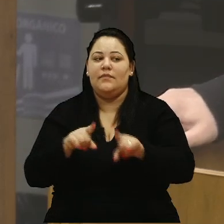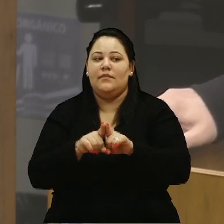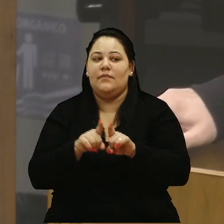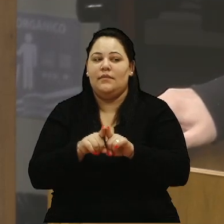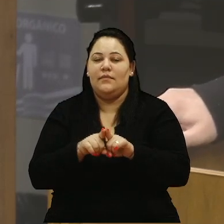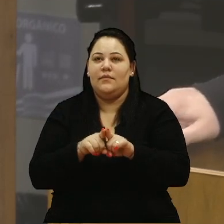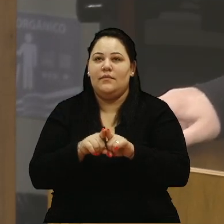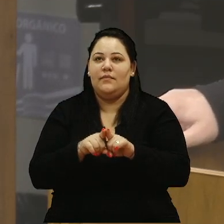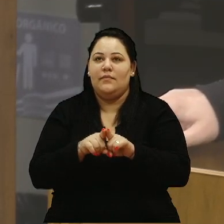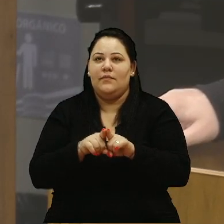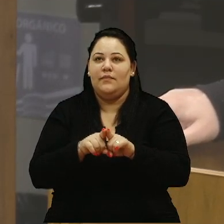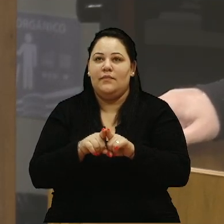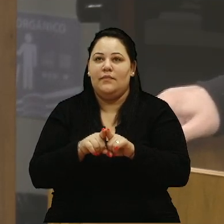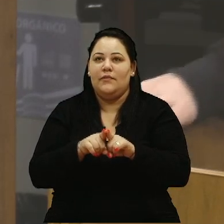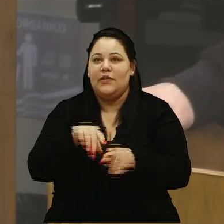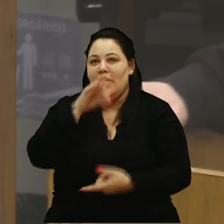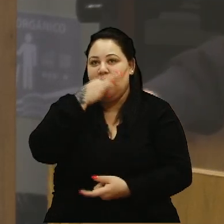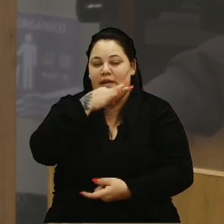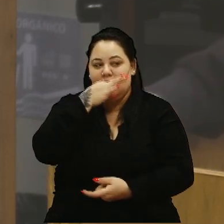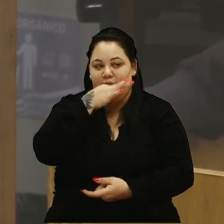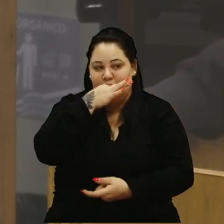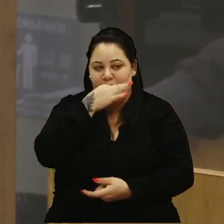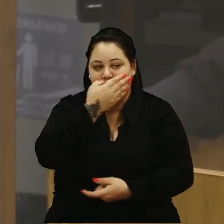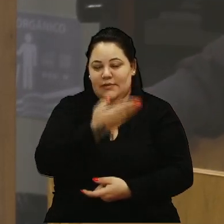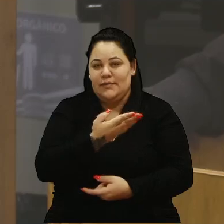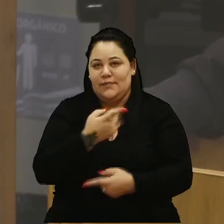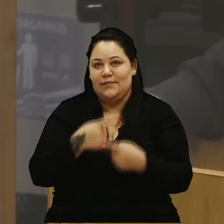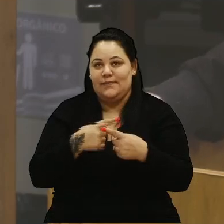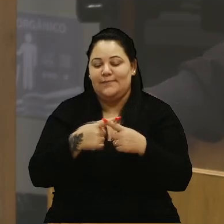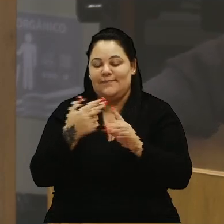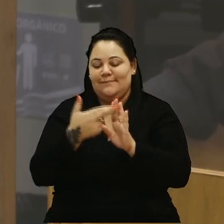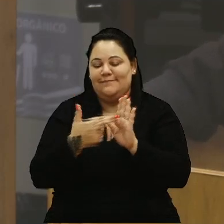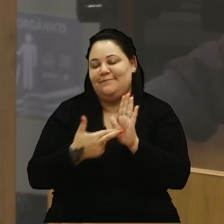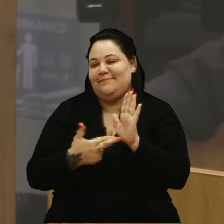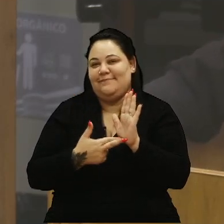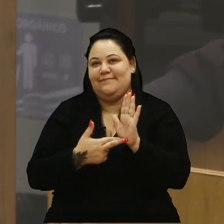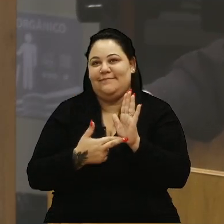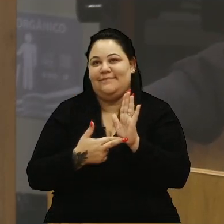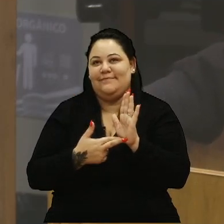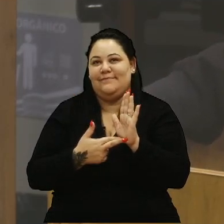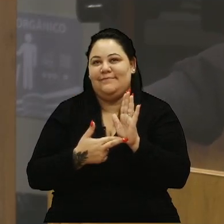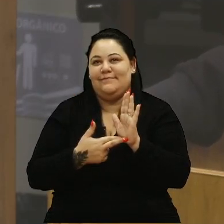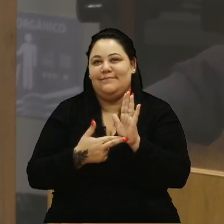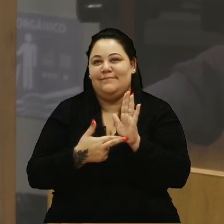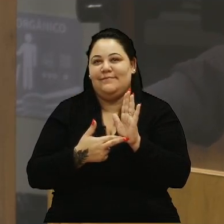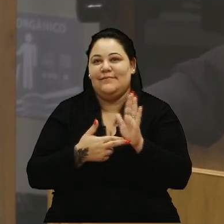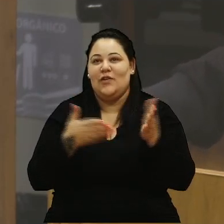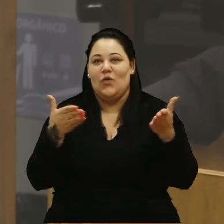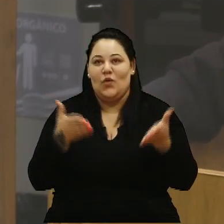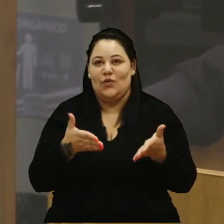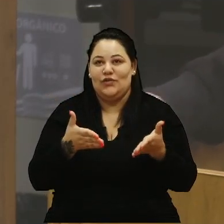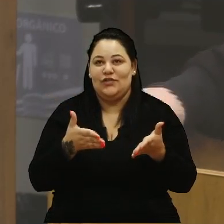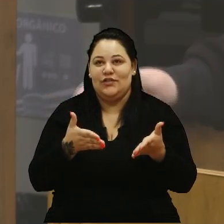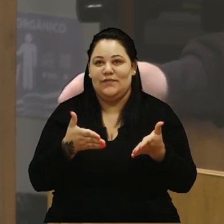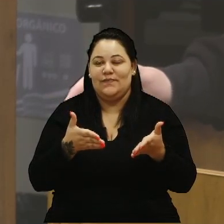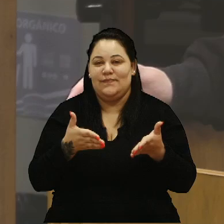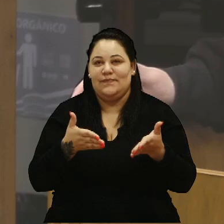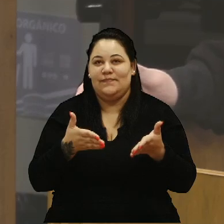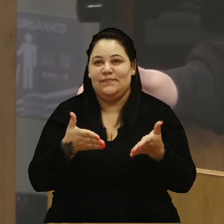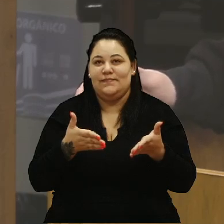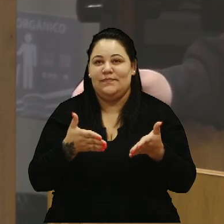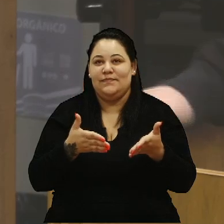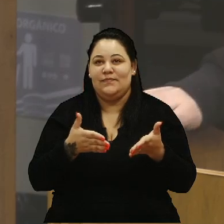população de Caxias. Primeiro, que o regramento previsto hoje impede que um vereador tome